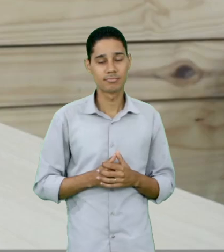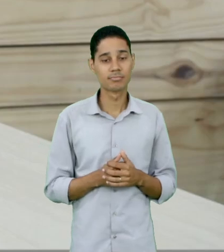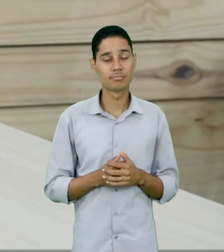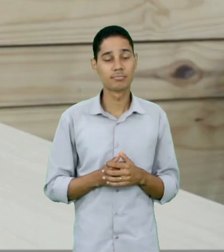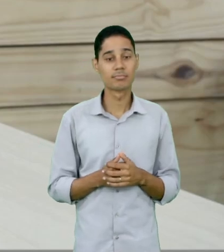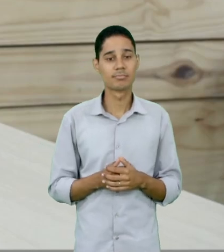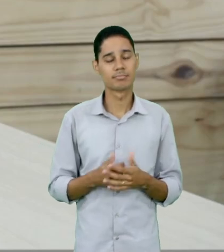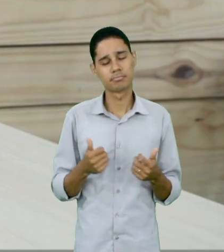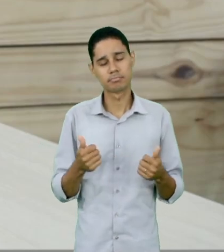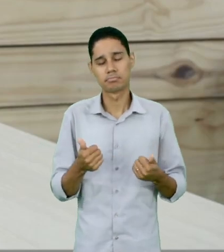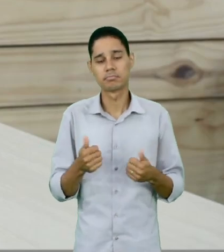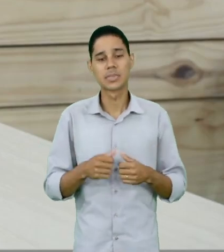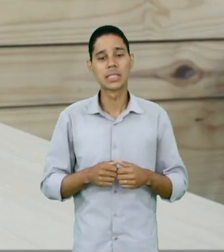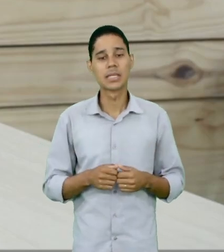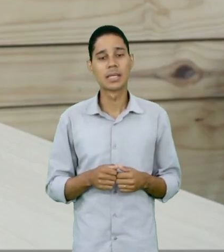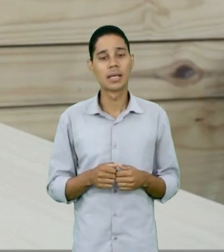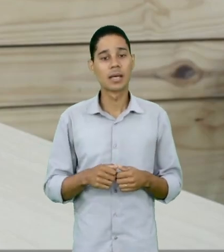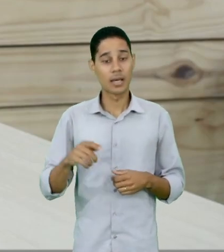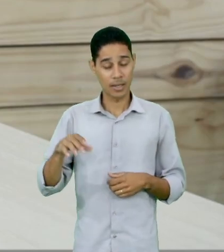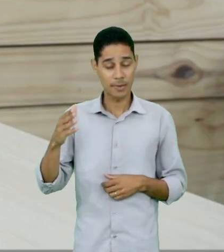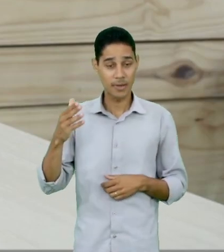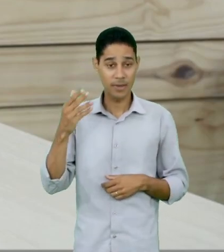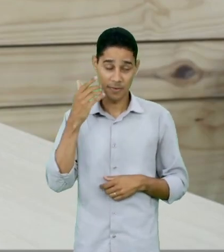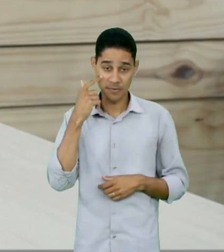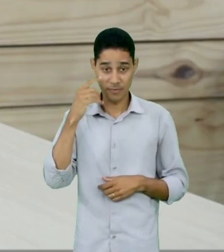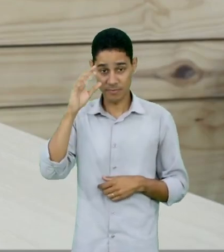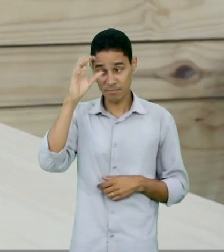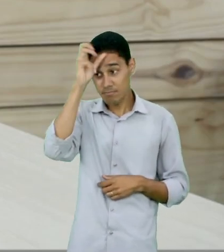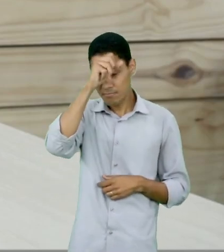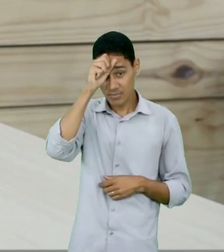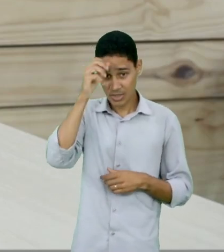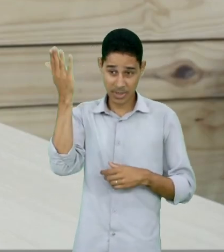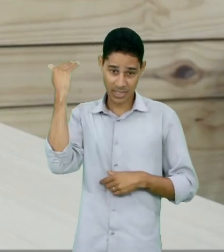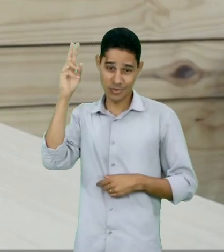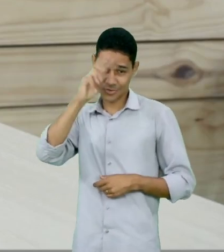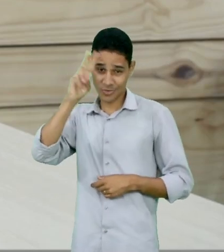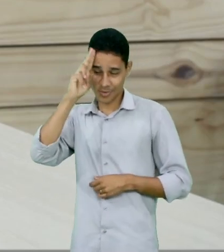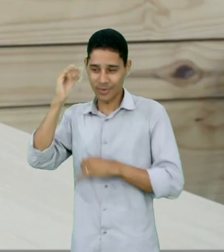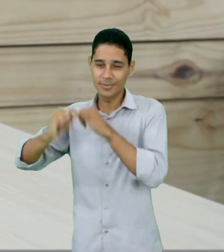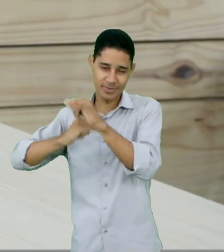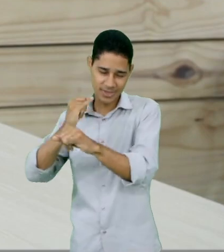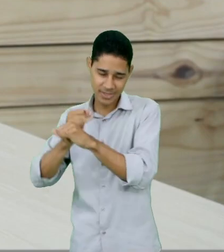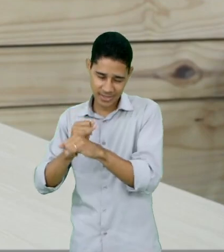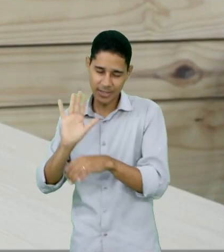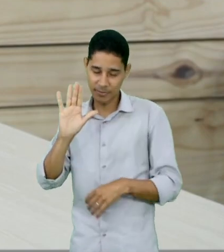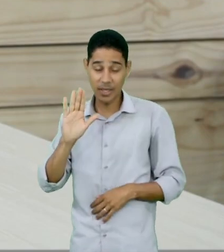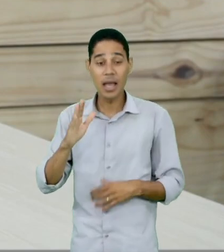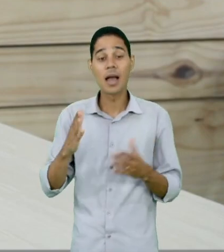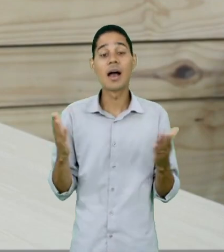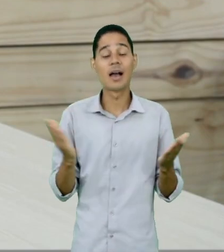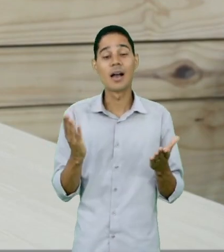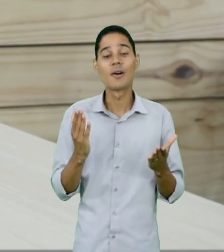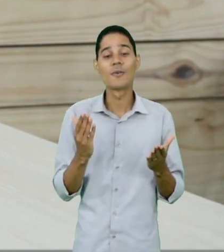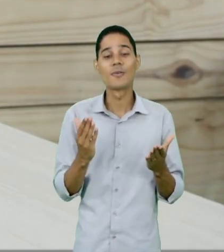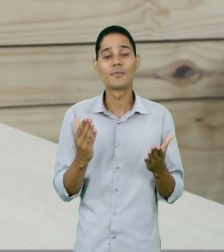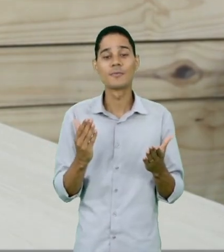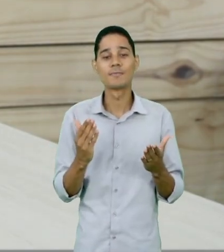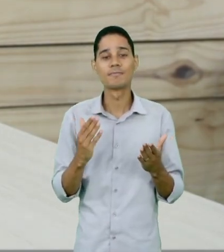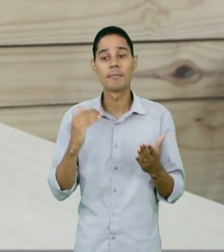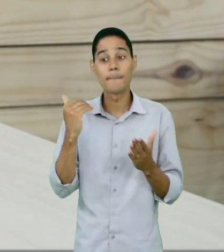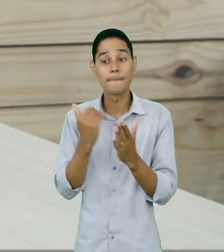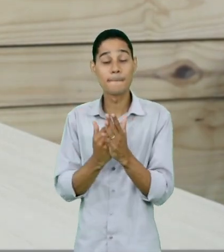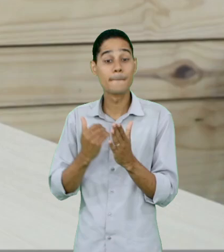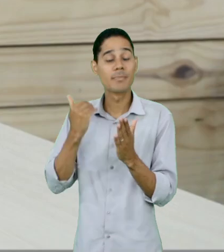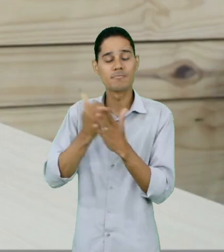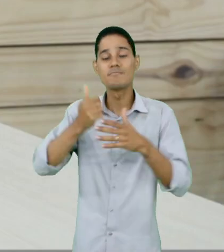Beleza, a gente viu aí como é que a história funciona um pouquinho da web. Vamos conversar um pouquinho como ela de fato